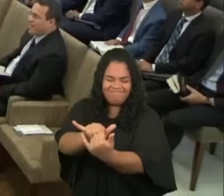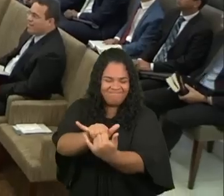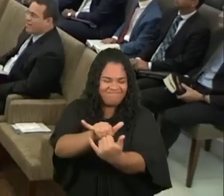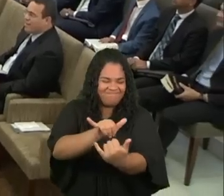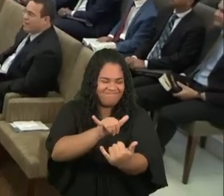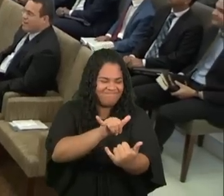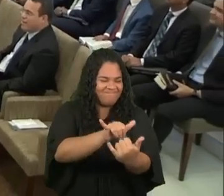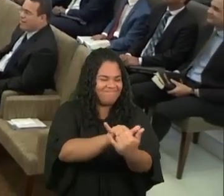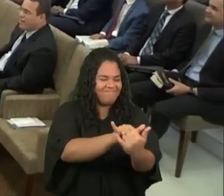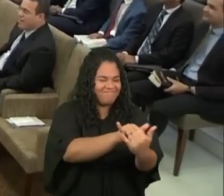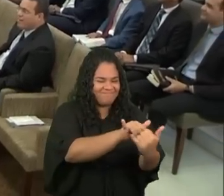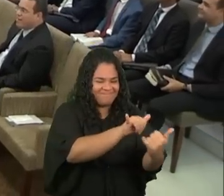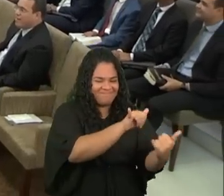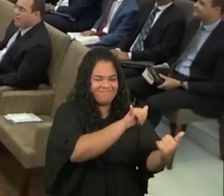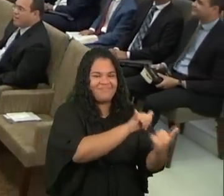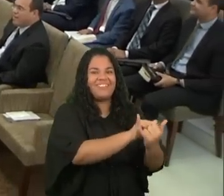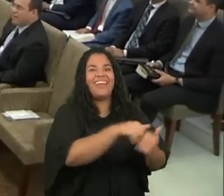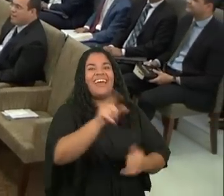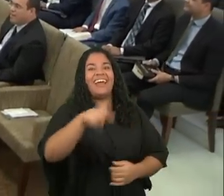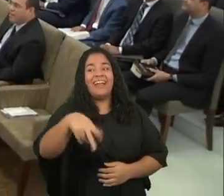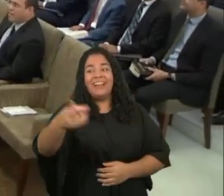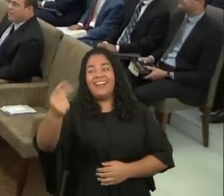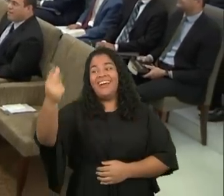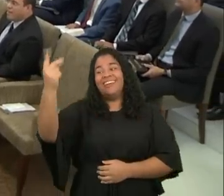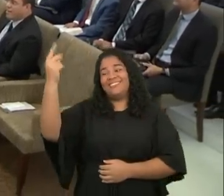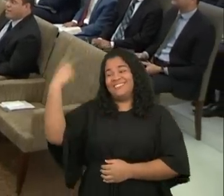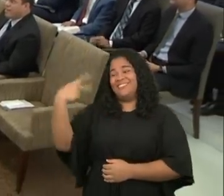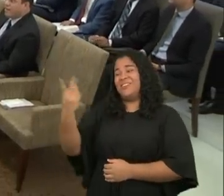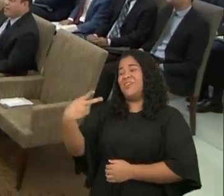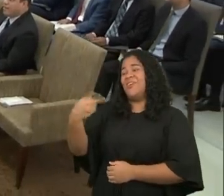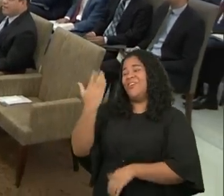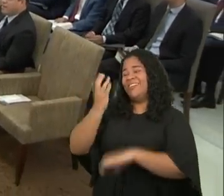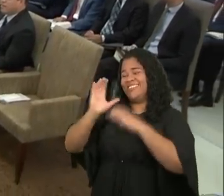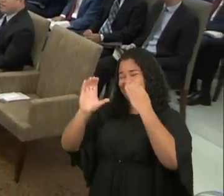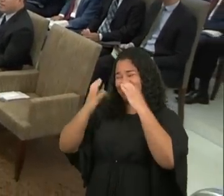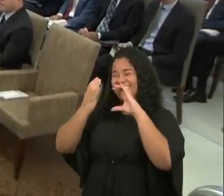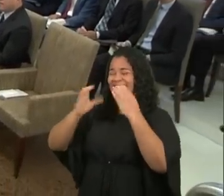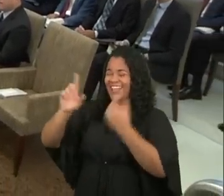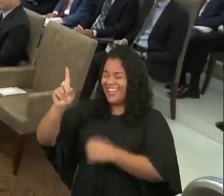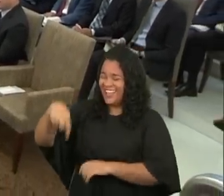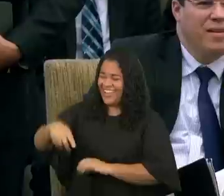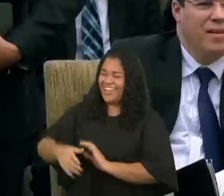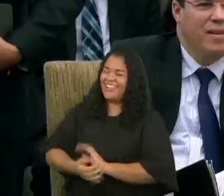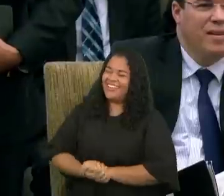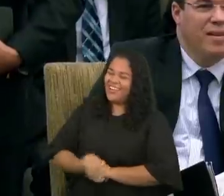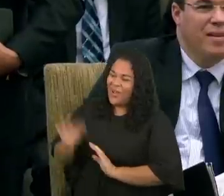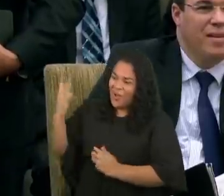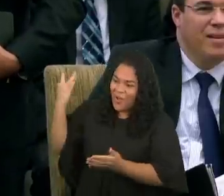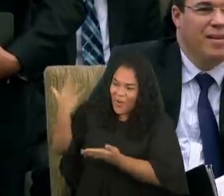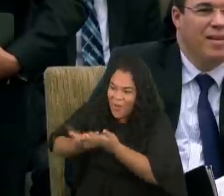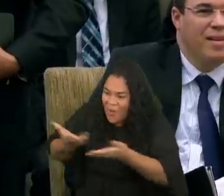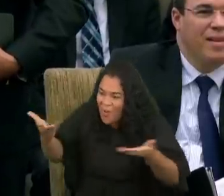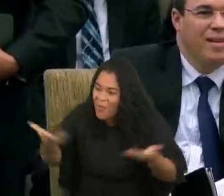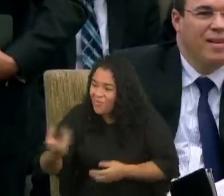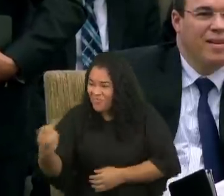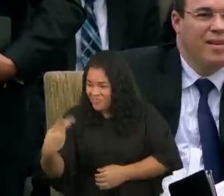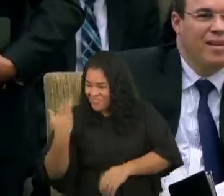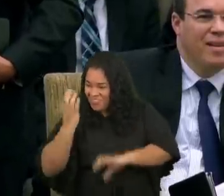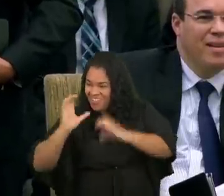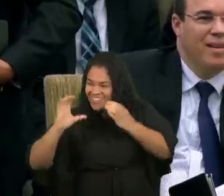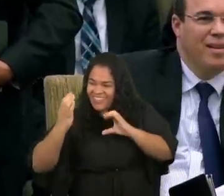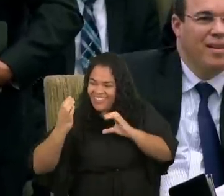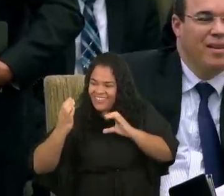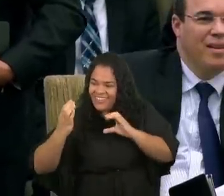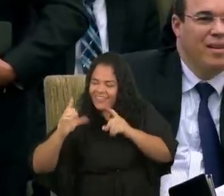perdão. Quem diria, lá atrás em Fundão, nós dois cantando no coral, que hoje a gente ia cantar esse hino. E como é o resto?